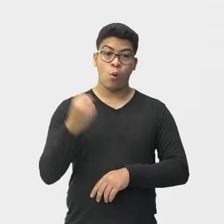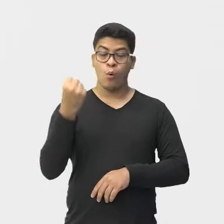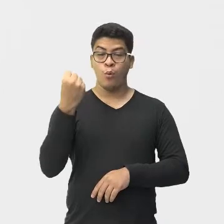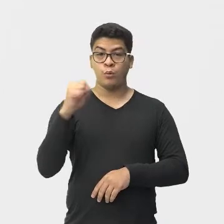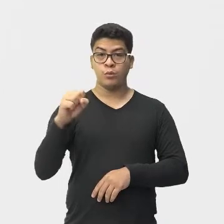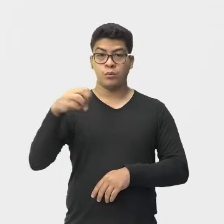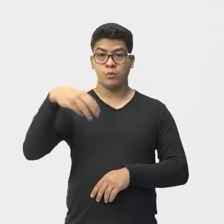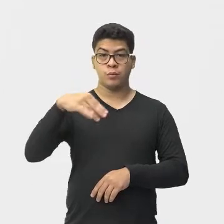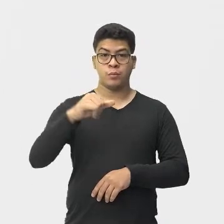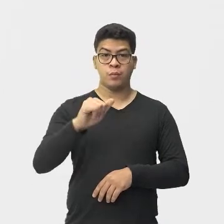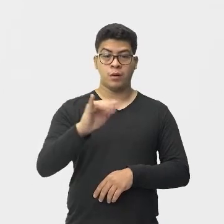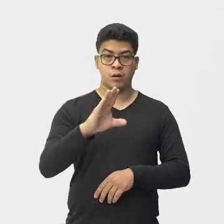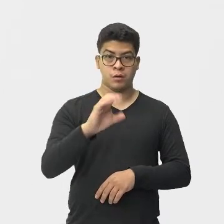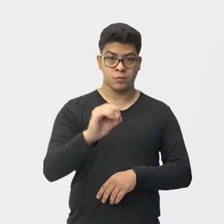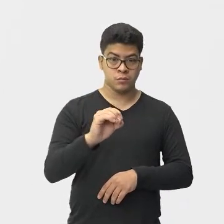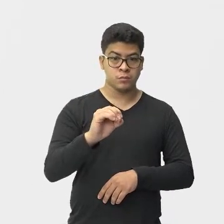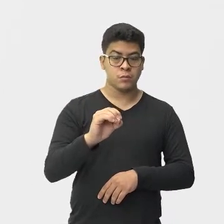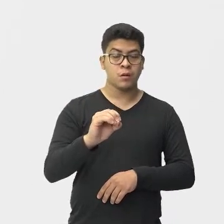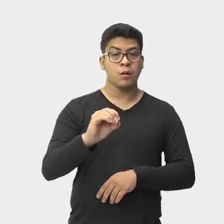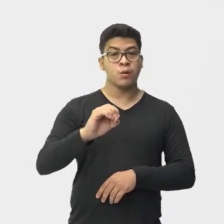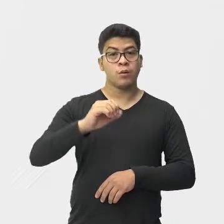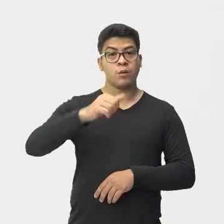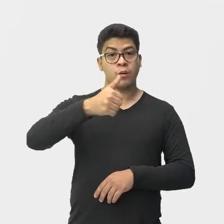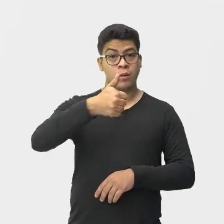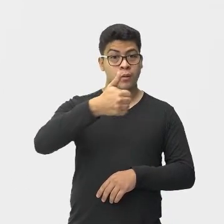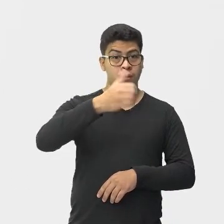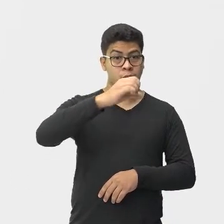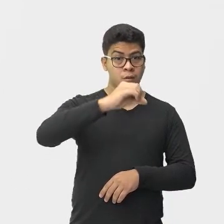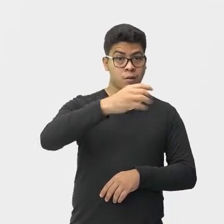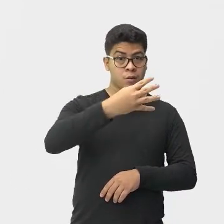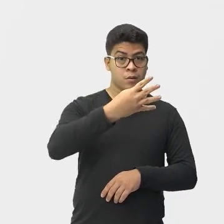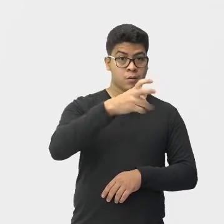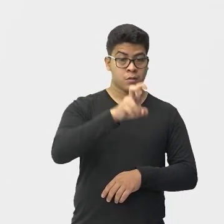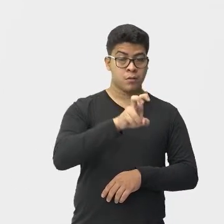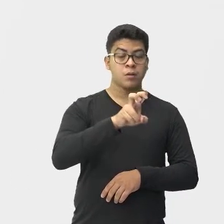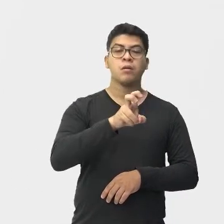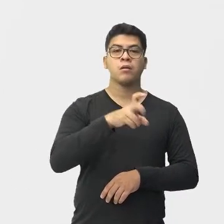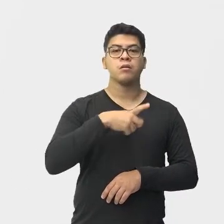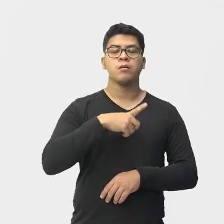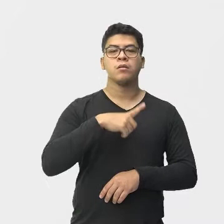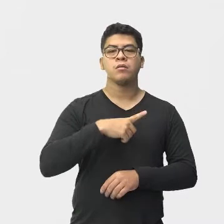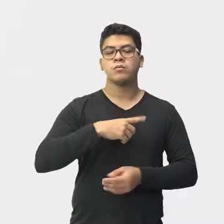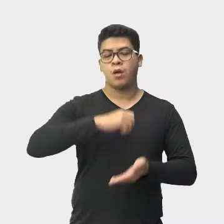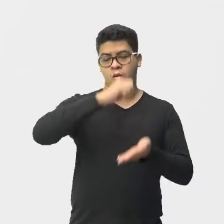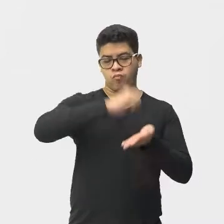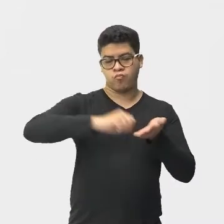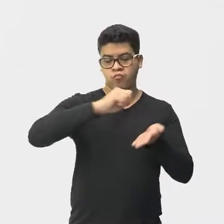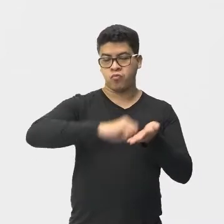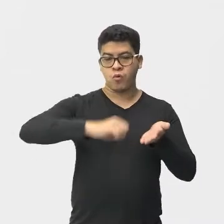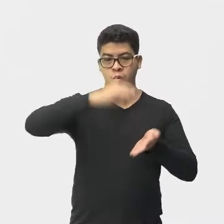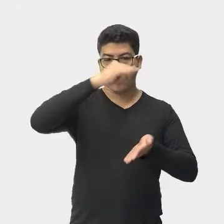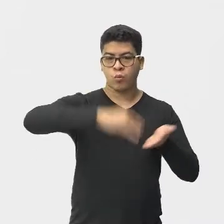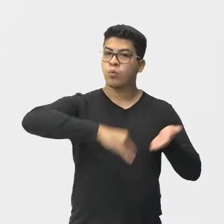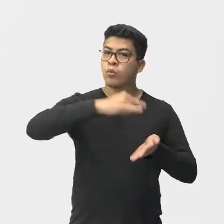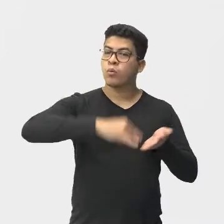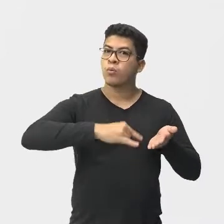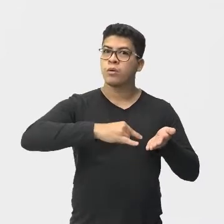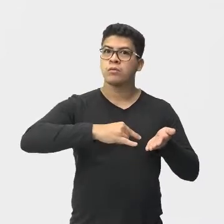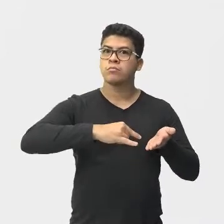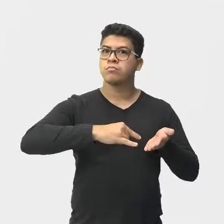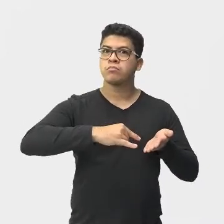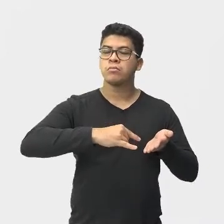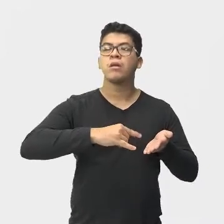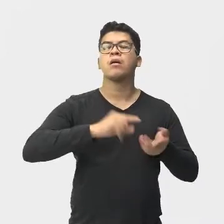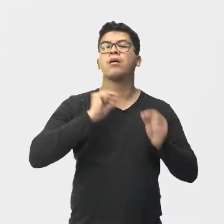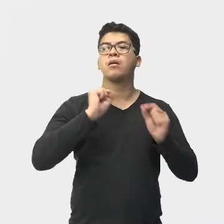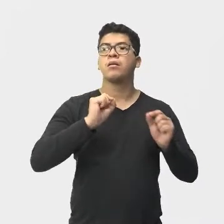maio de 1945, o exército alemão vai assinar uma rendição incondicional. Depois disso a